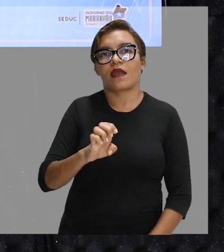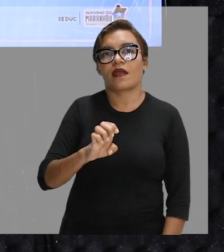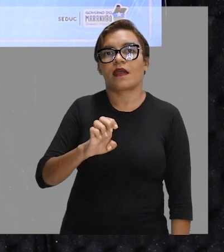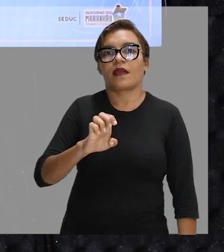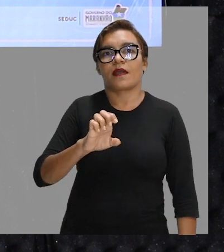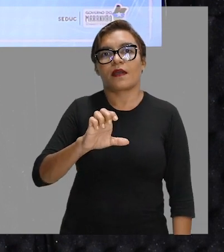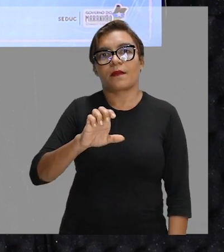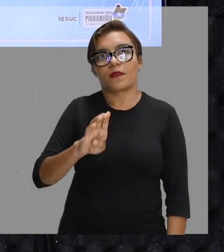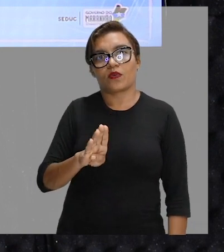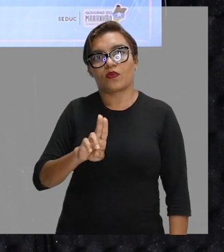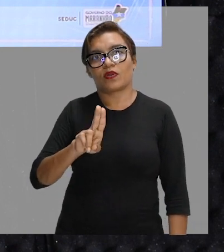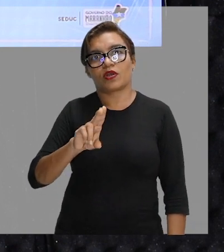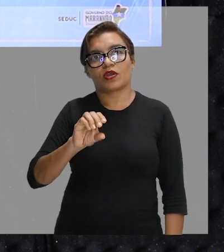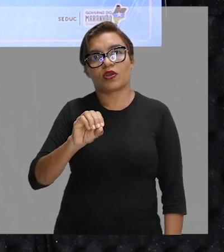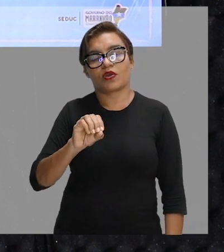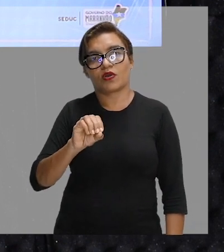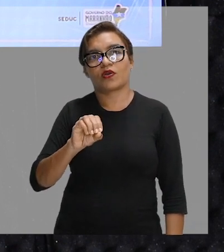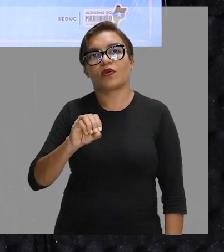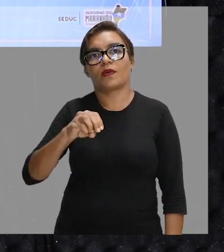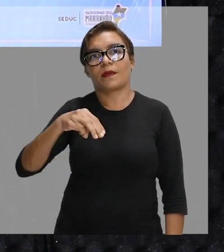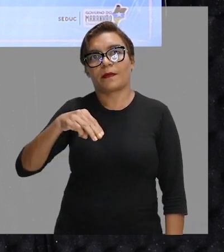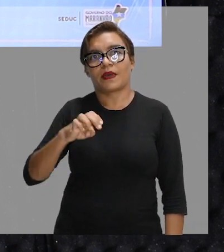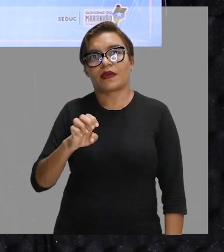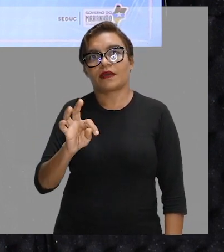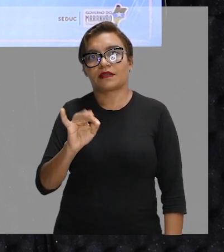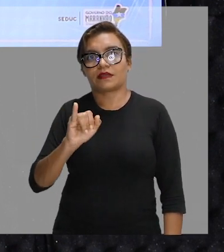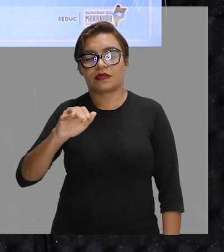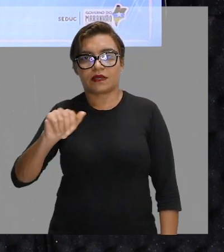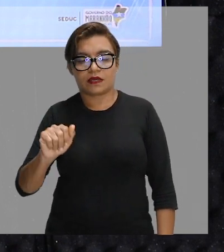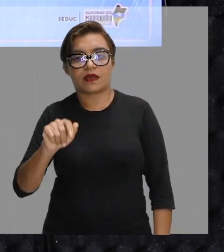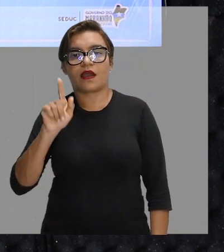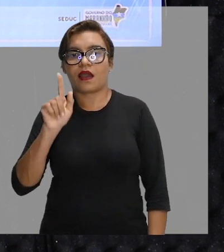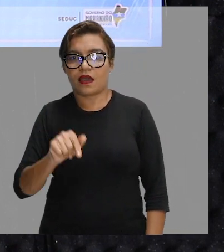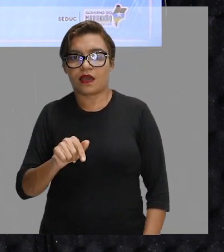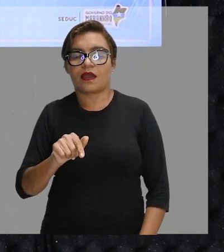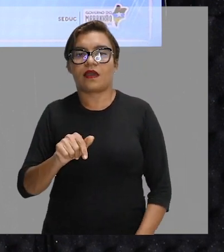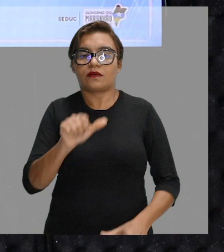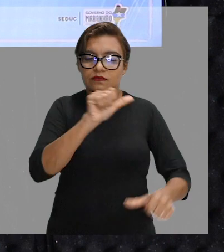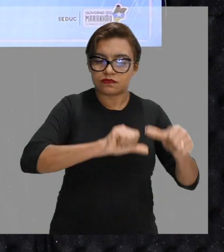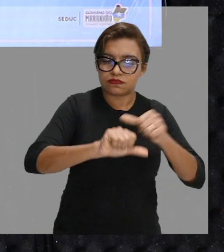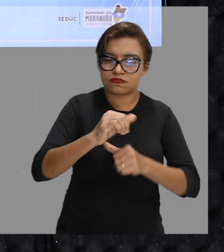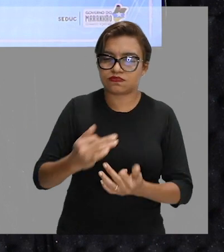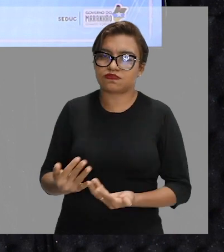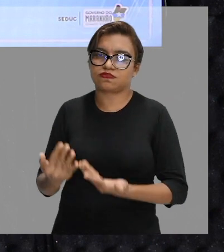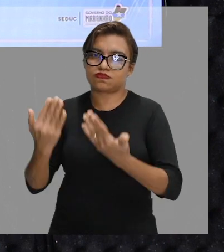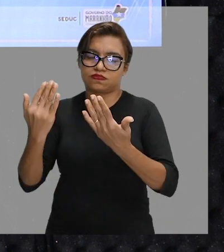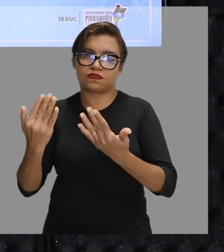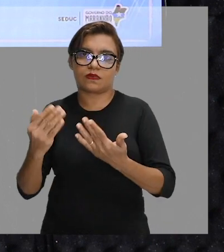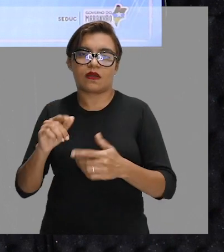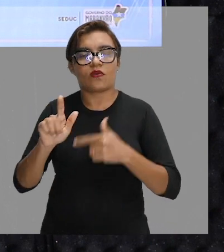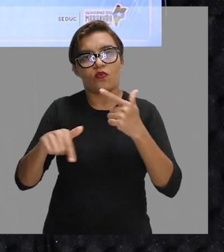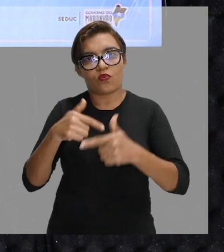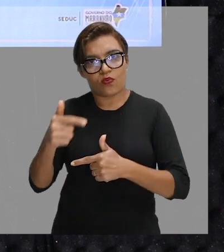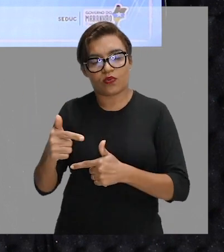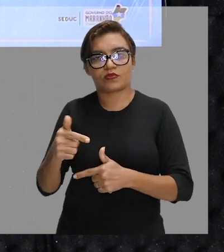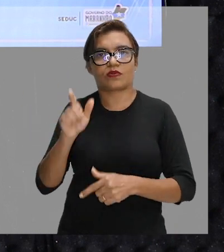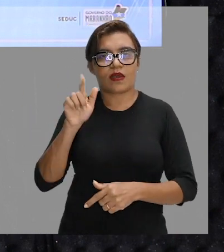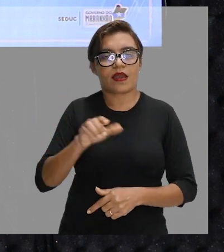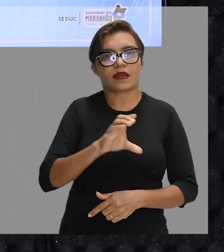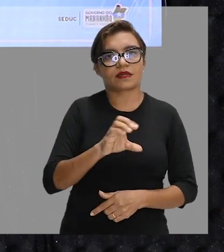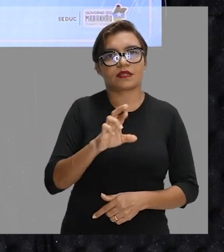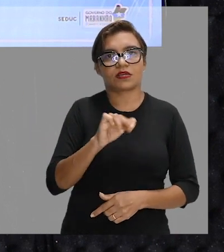ebuliométrico é a elevação da temperatura de ebulição. O efeito criométrico é a diminuição da temperatura de